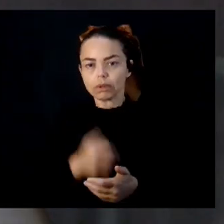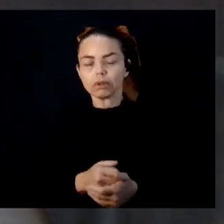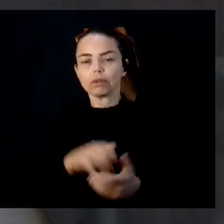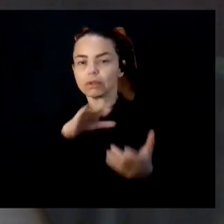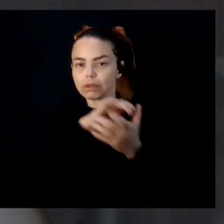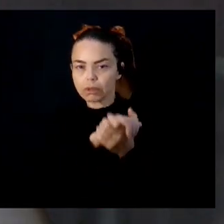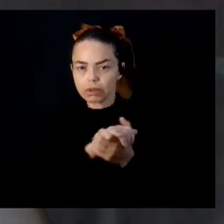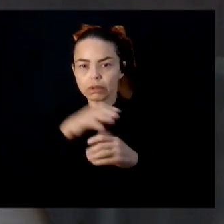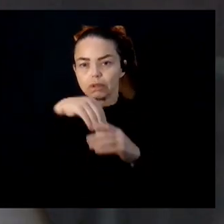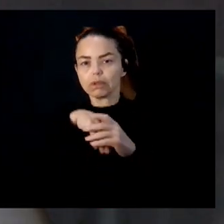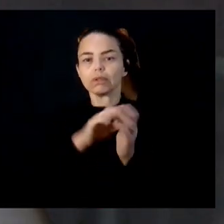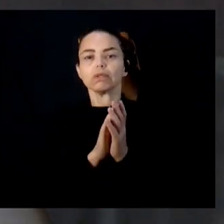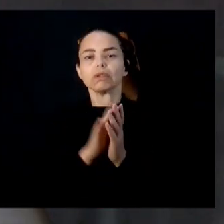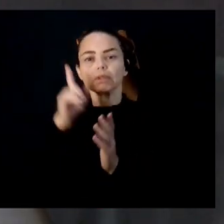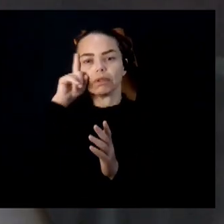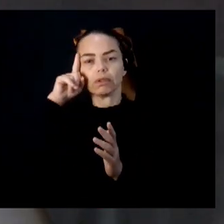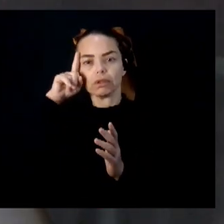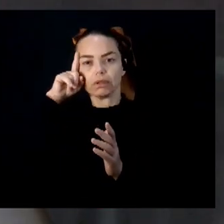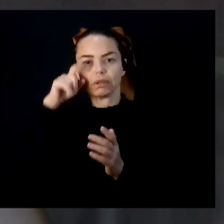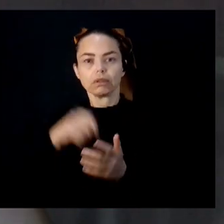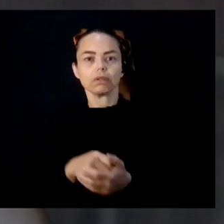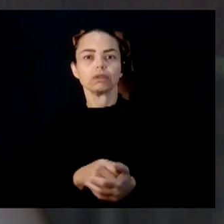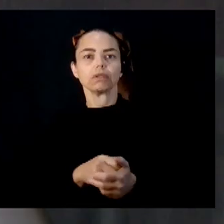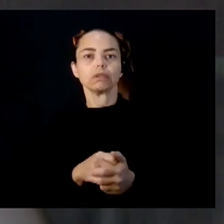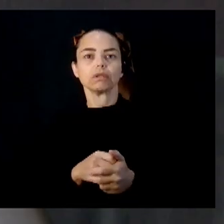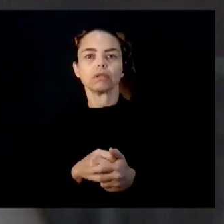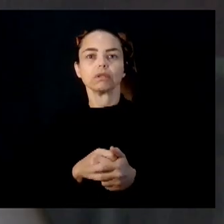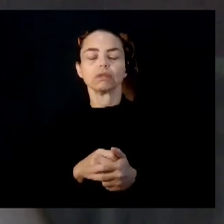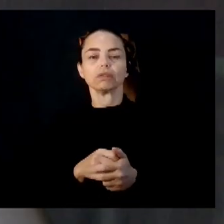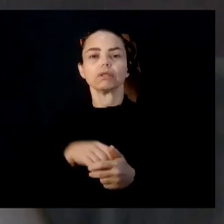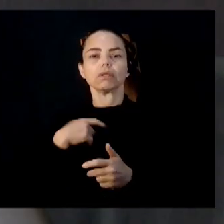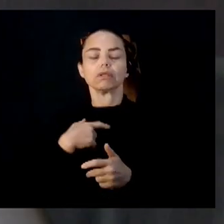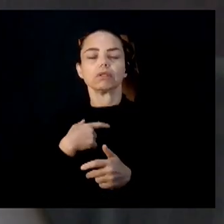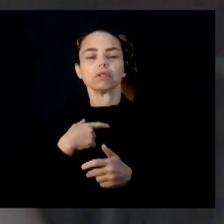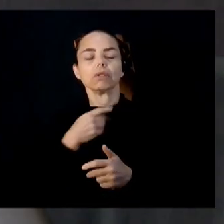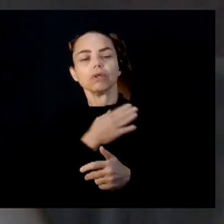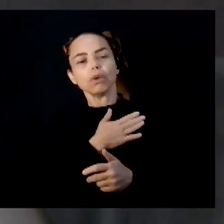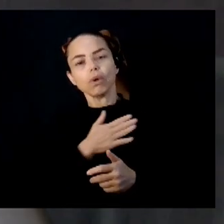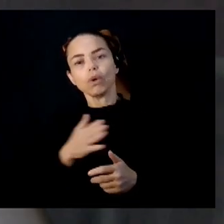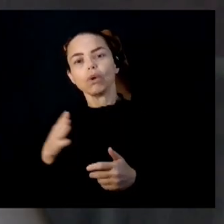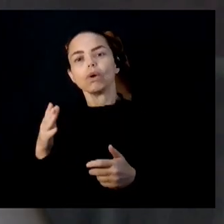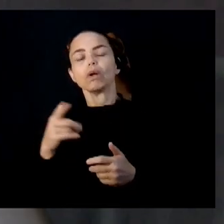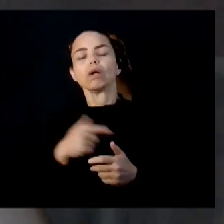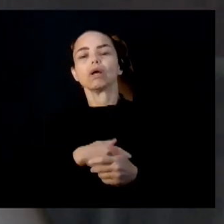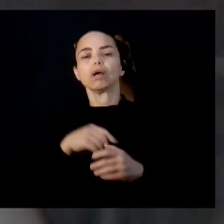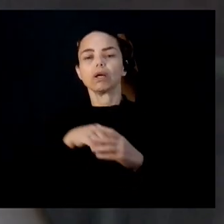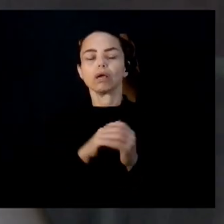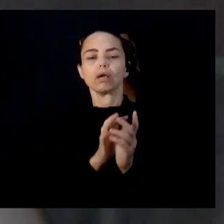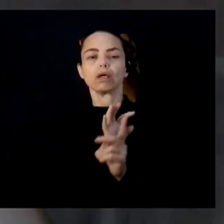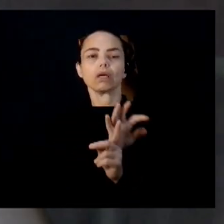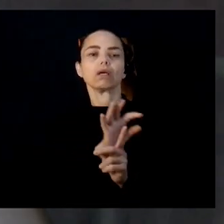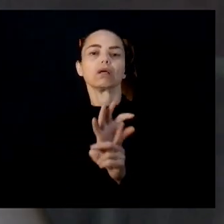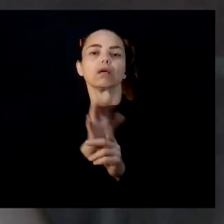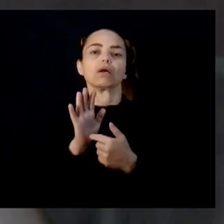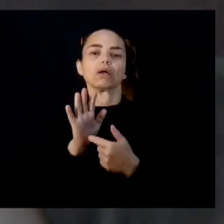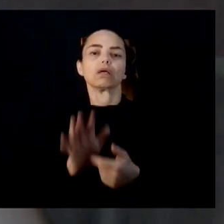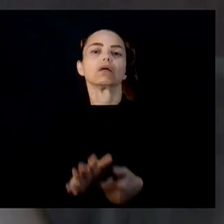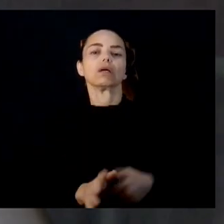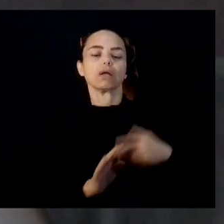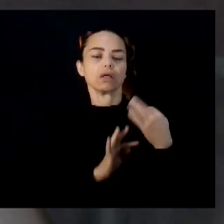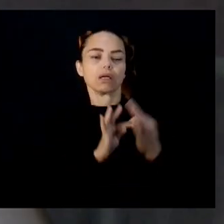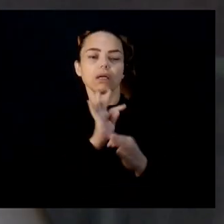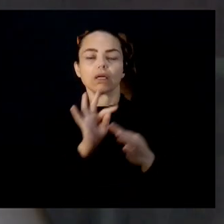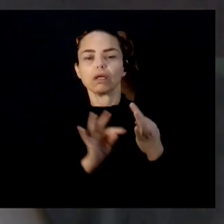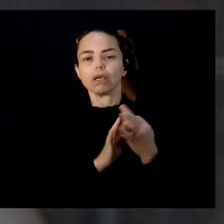da rotina, dentro de um longo tempo de relação, tende a colocar as demonstrações de